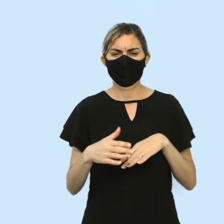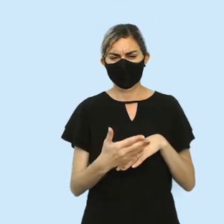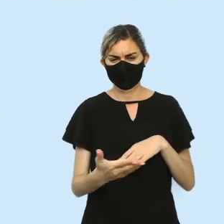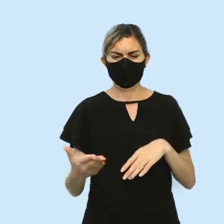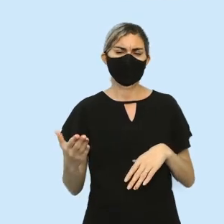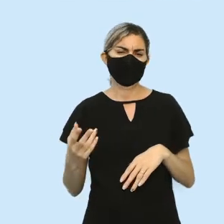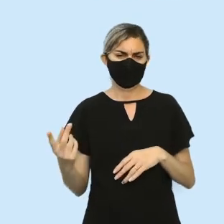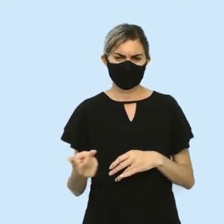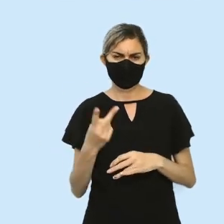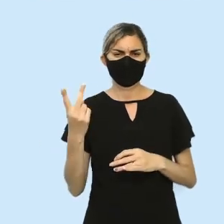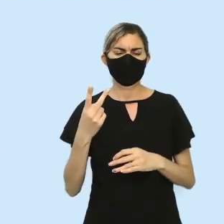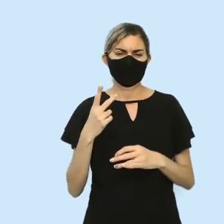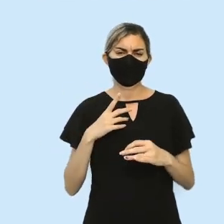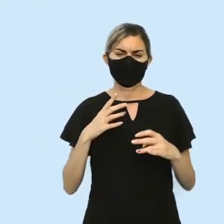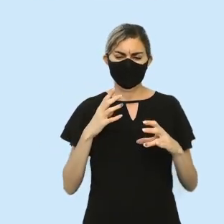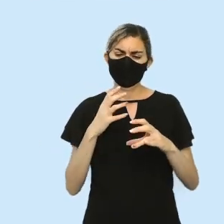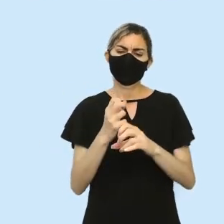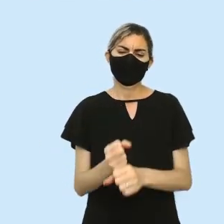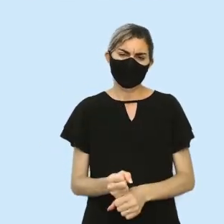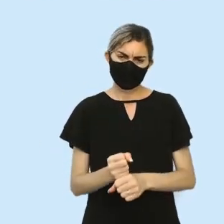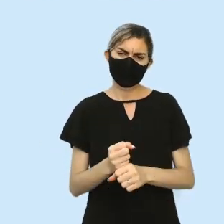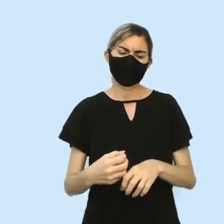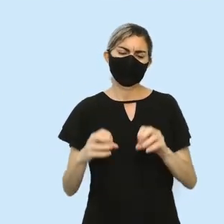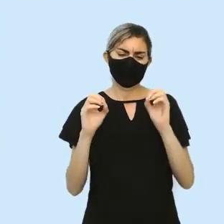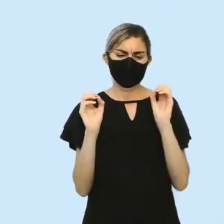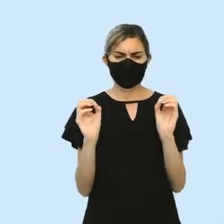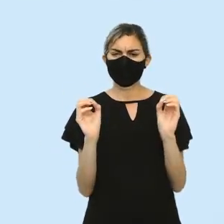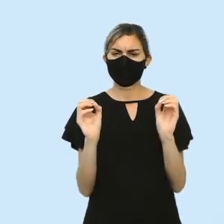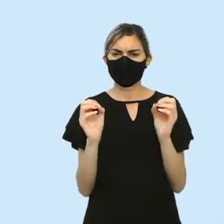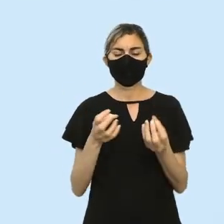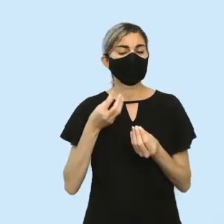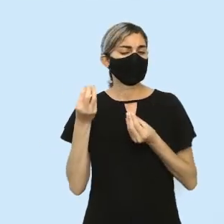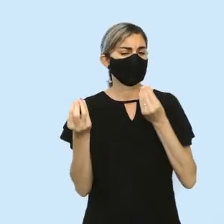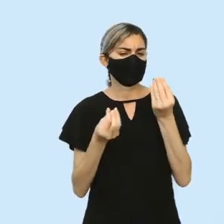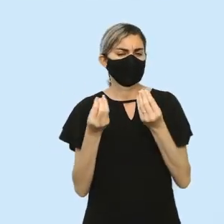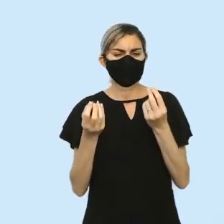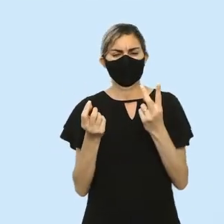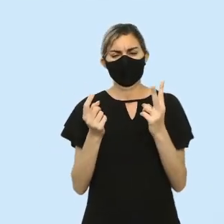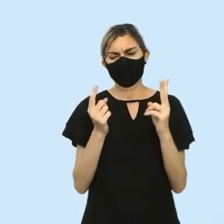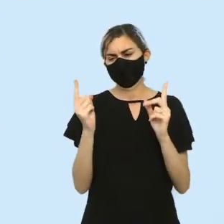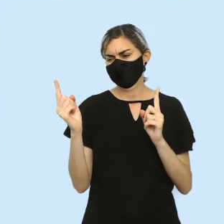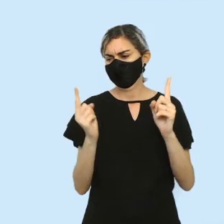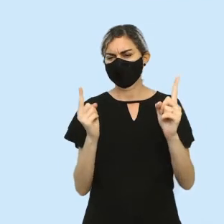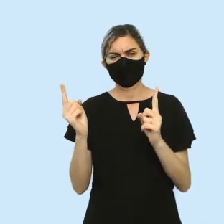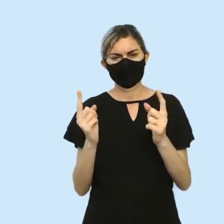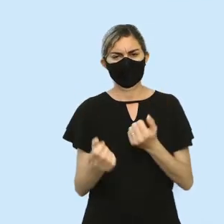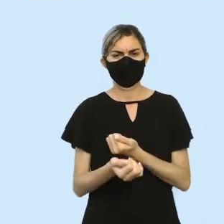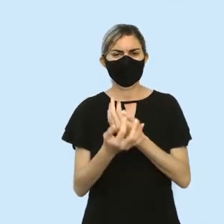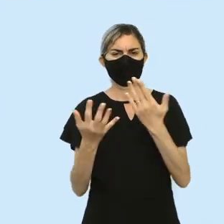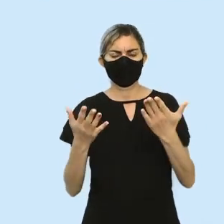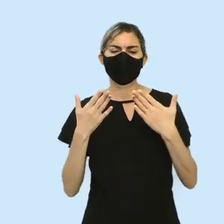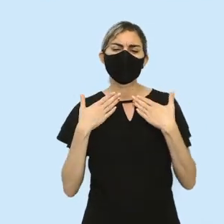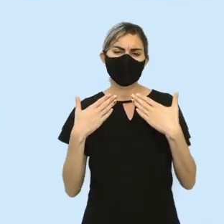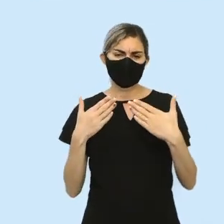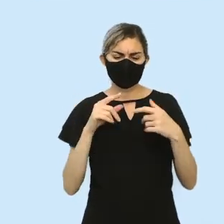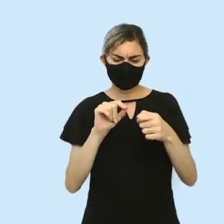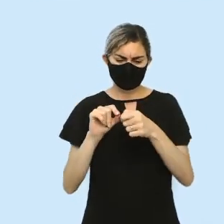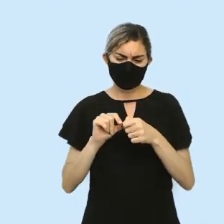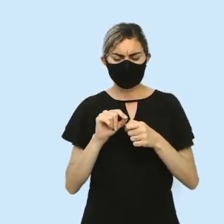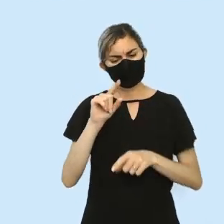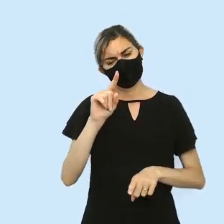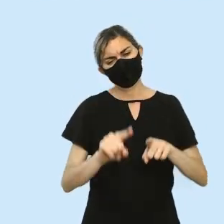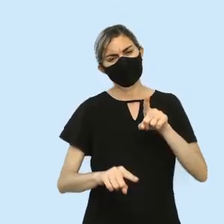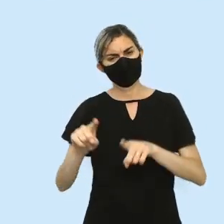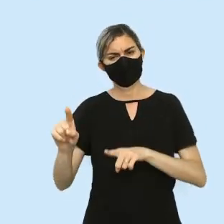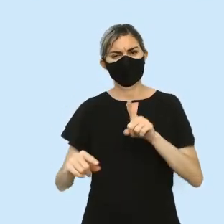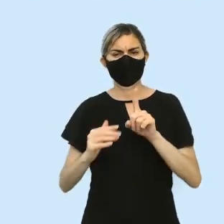Independentemente do valor, a soma dá zero. Como as duas quantidades de calor produzem